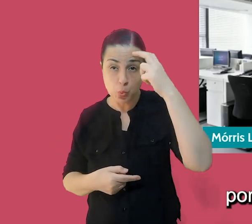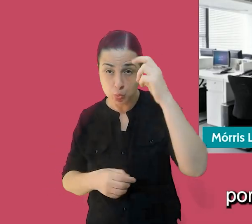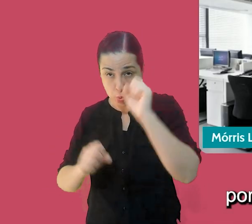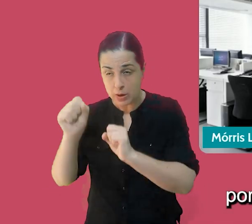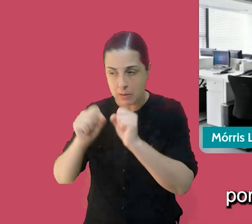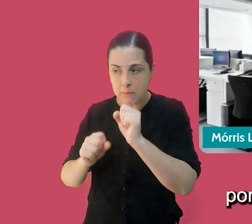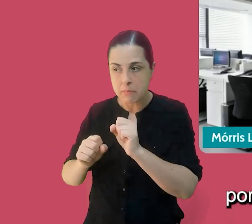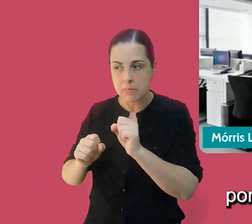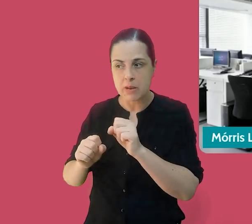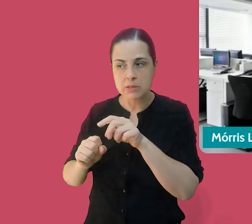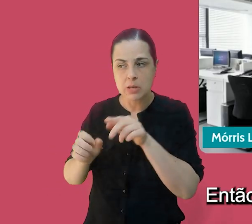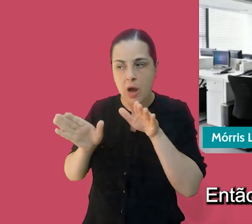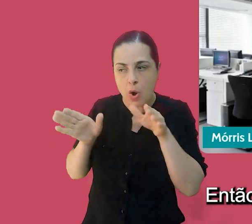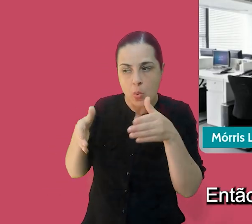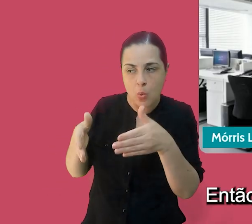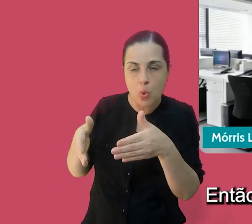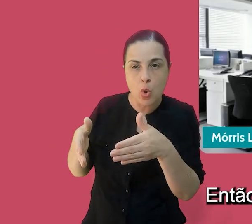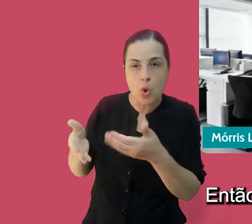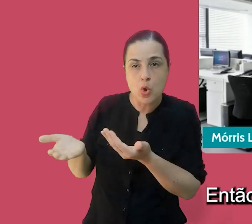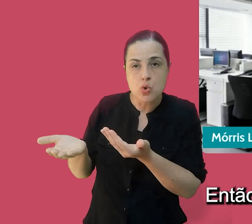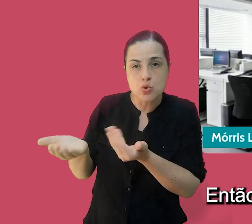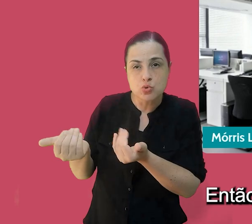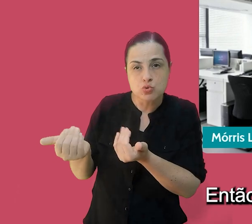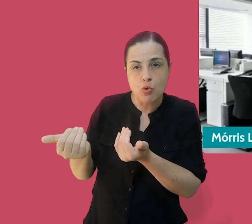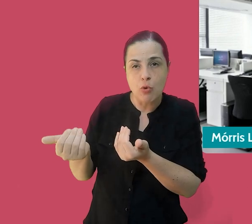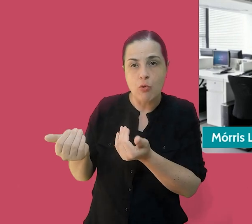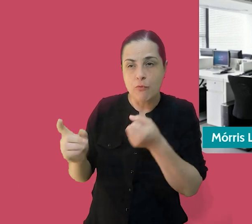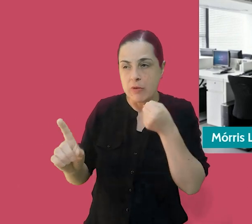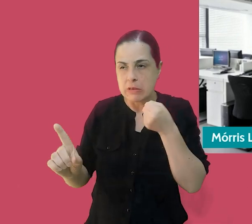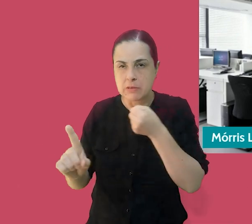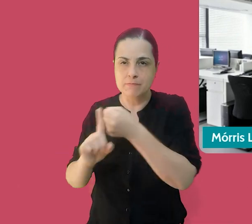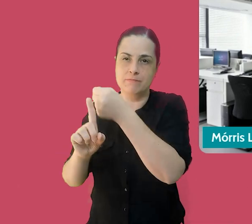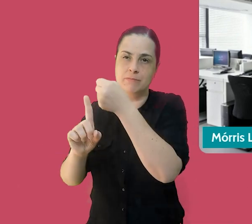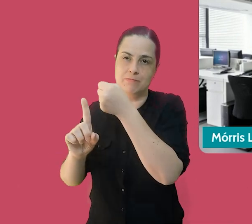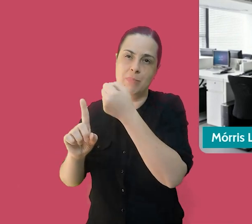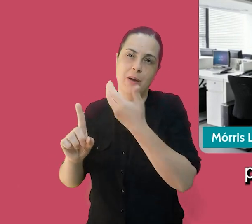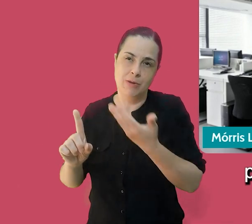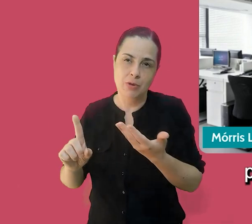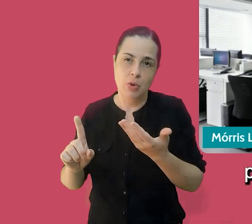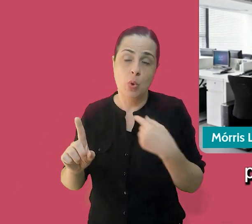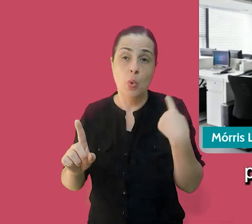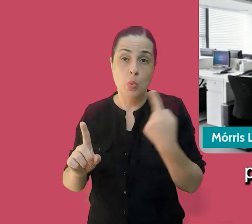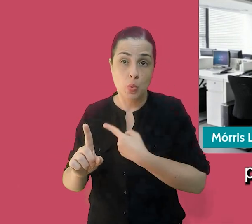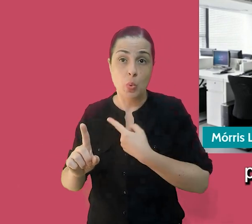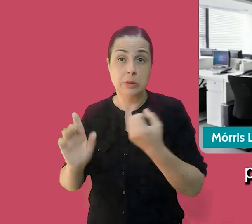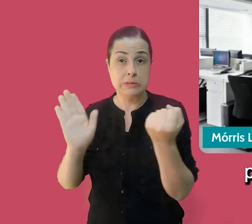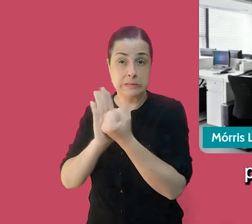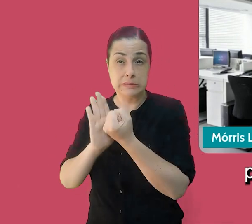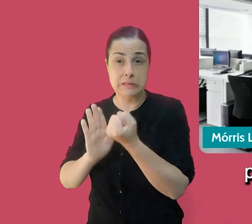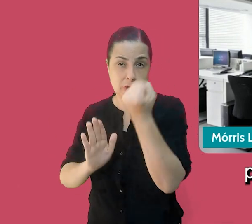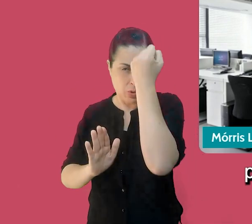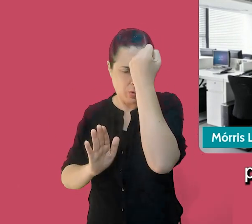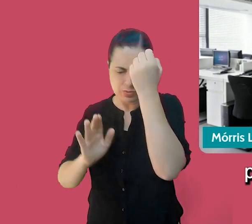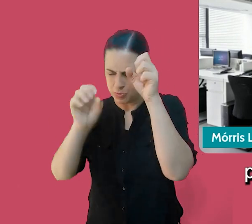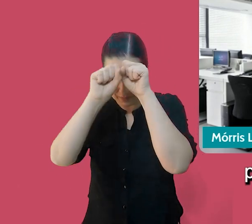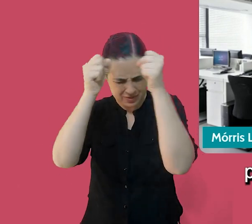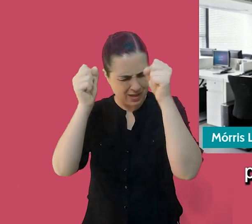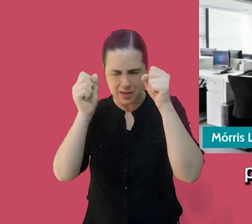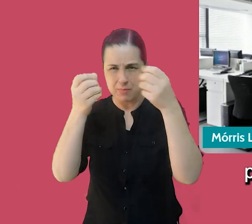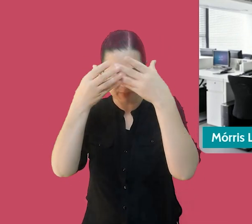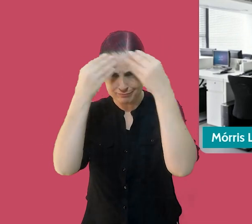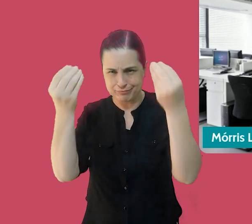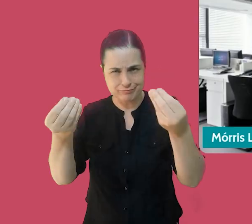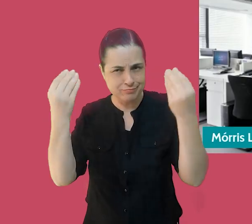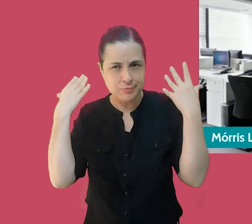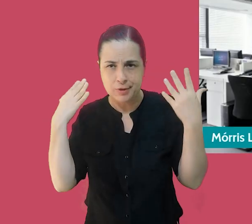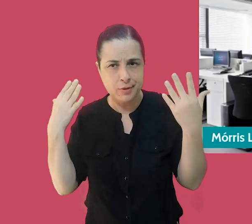uma série de estereótipos. Então precisa quebrar estereótipos, os vieses que tem aí para que haja o respeito de fato entre as